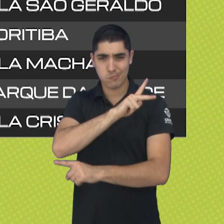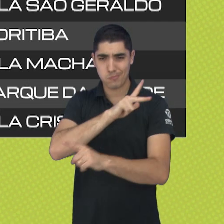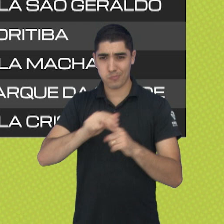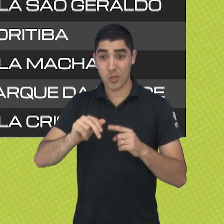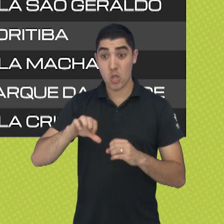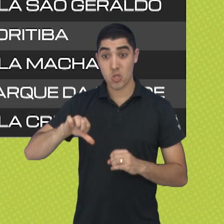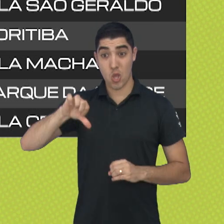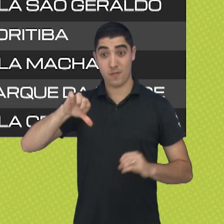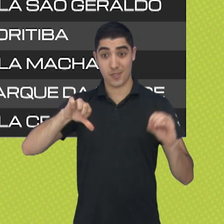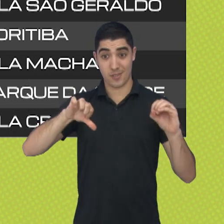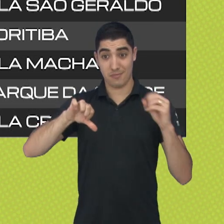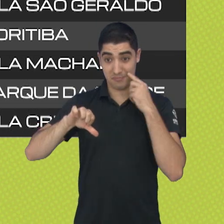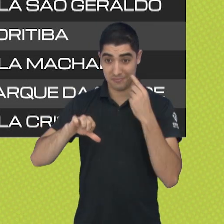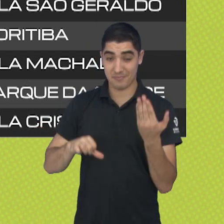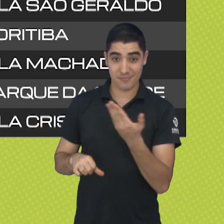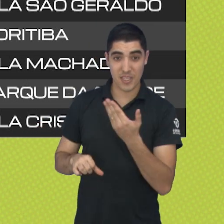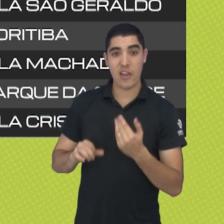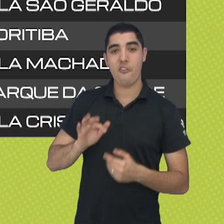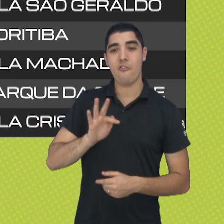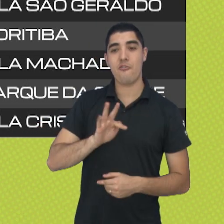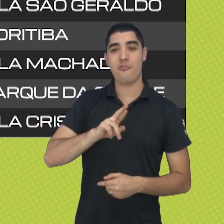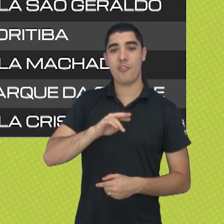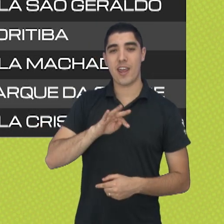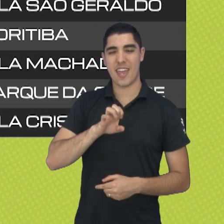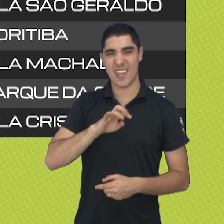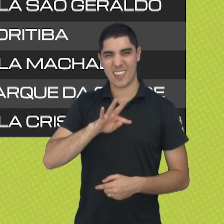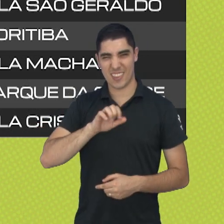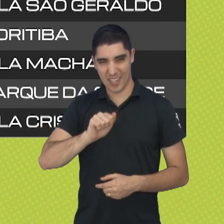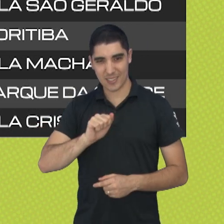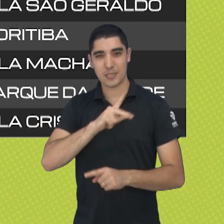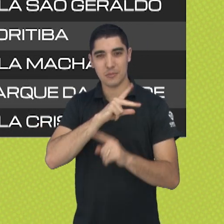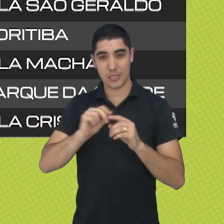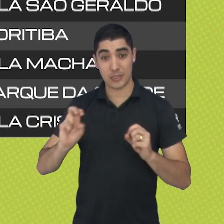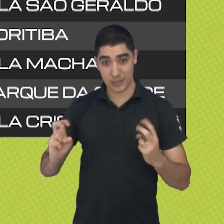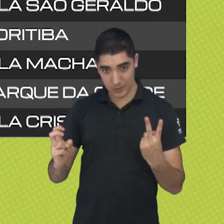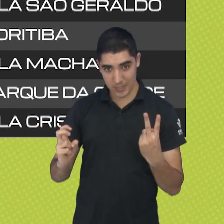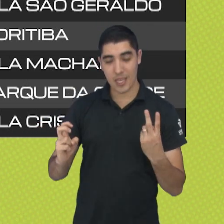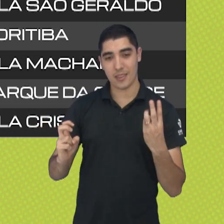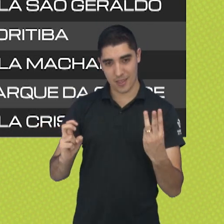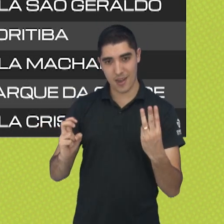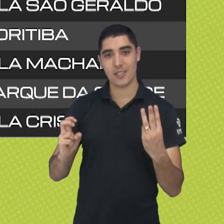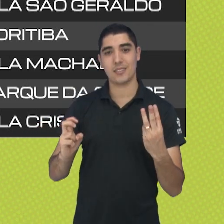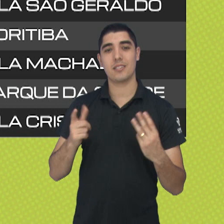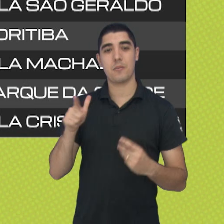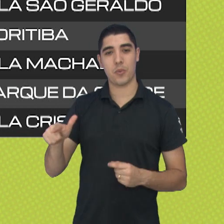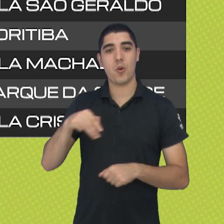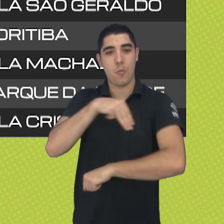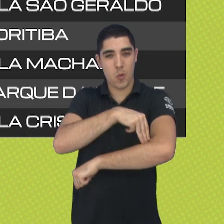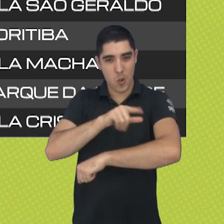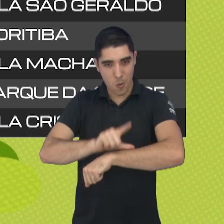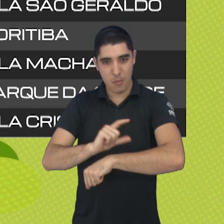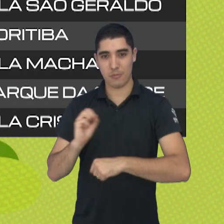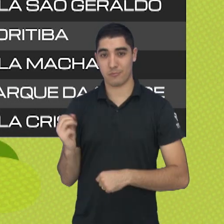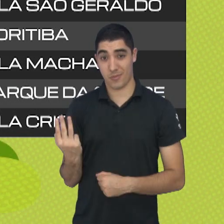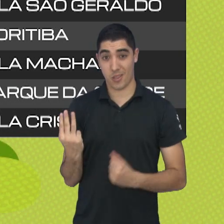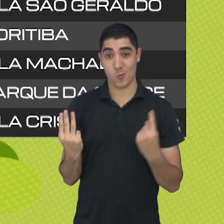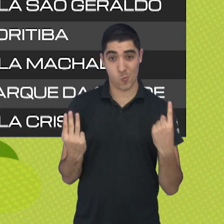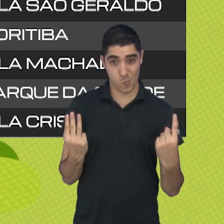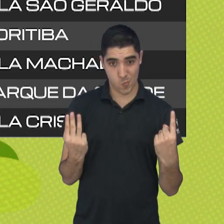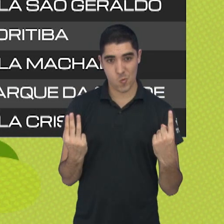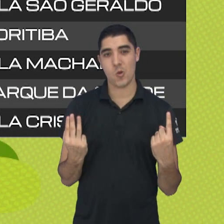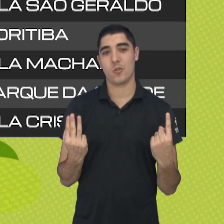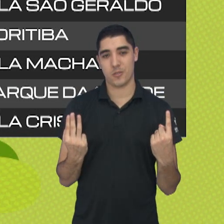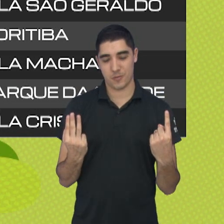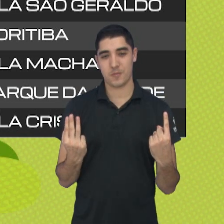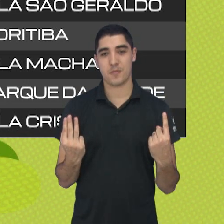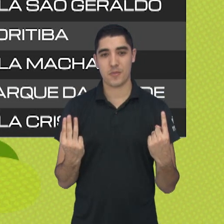por 9-0, o Freitas bateu por 5-3 o Vila Machado, o Monteiro Lobato, aí já pelo grupo B, Monteiro Lobato 3-1 no